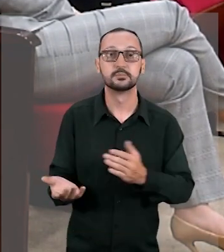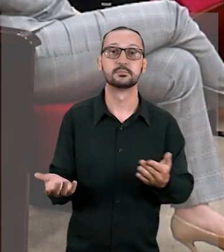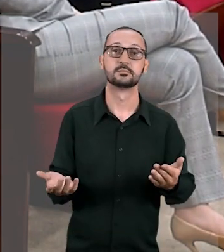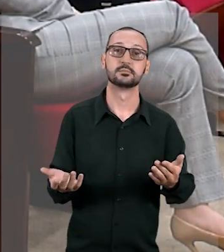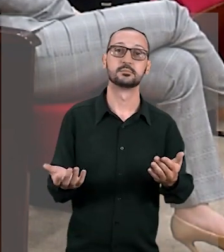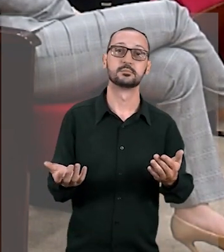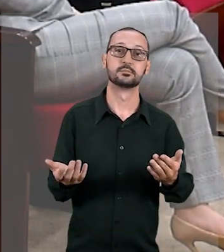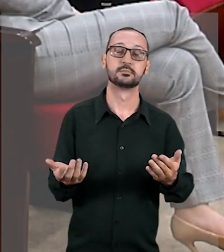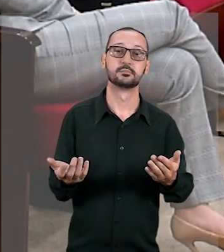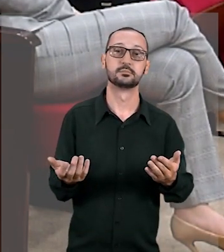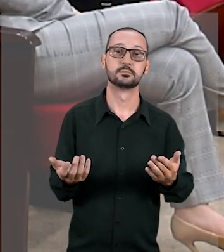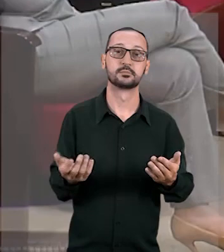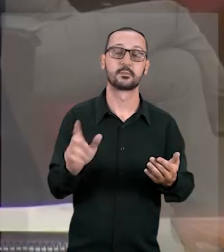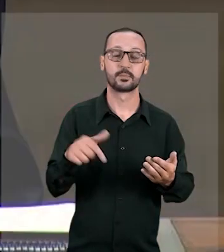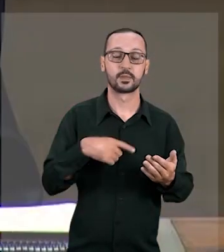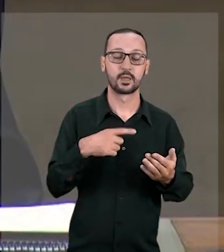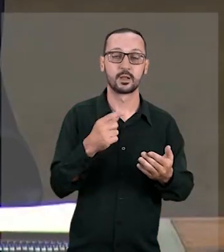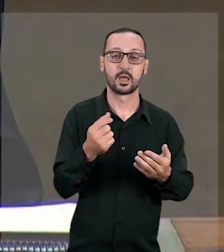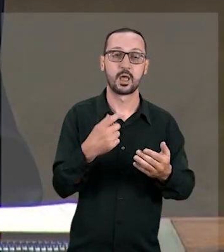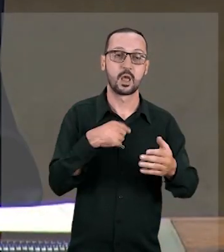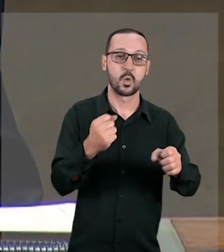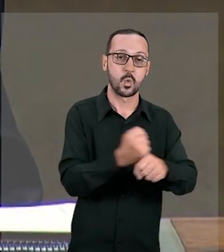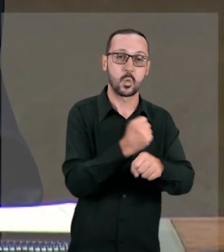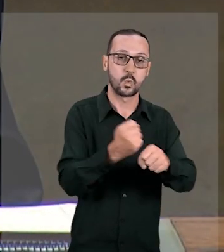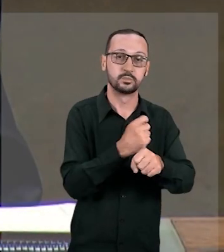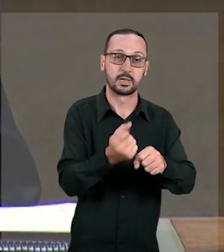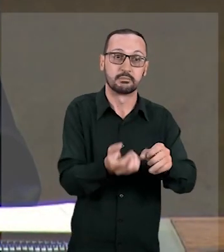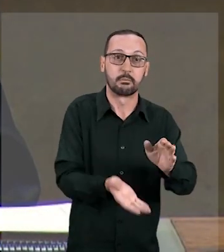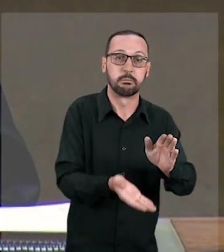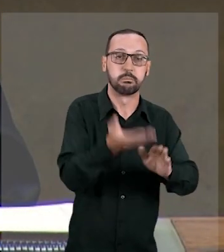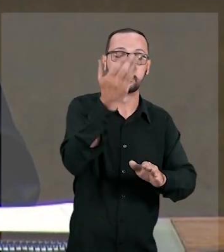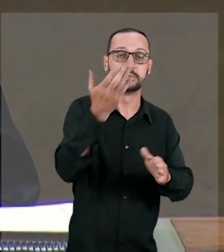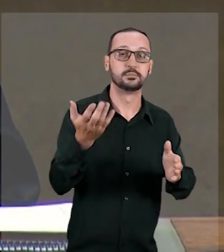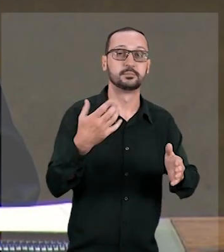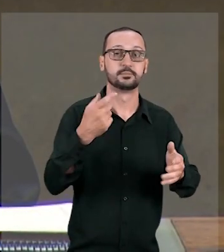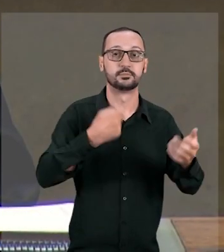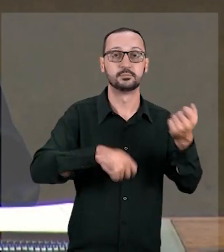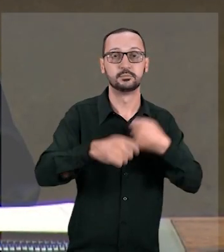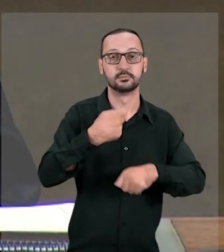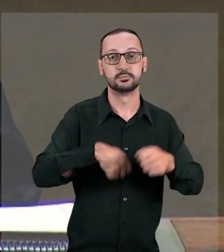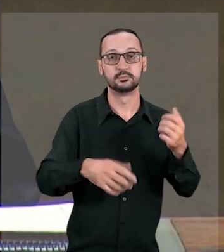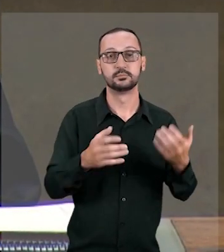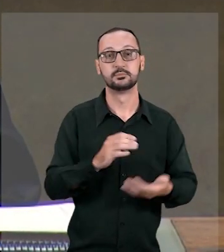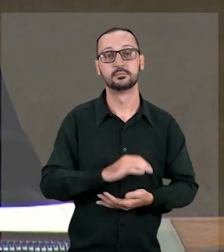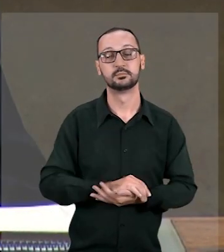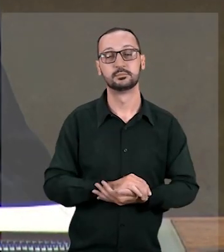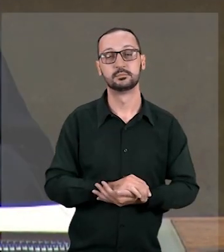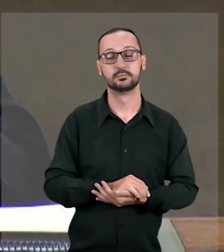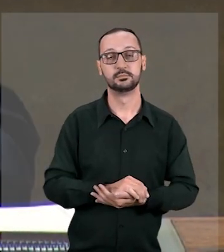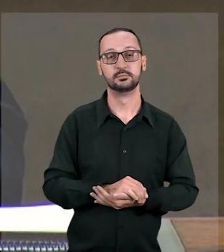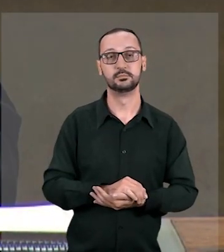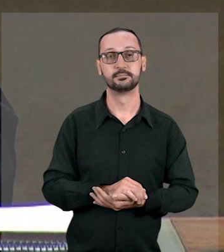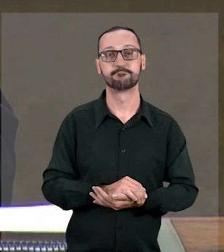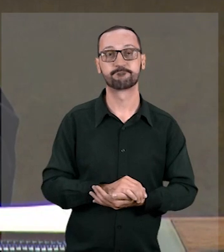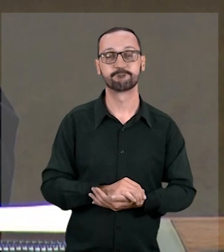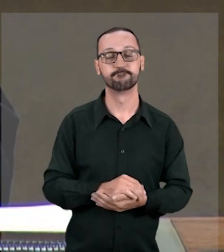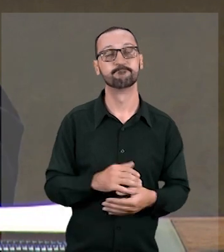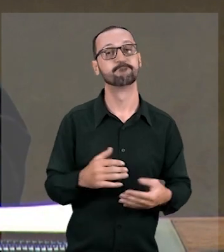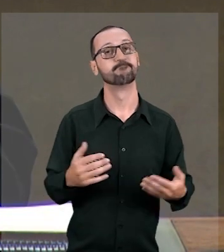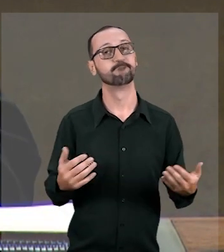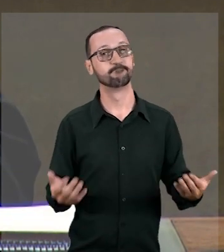que significava superfaturamento dos contratos administrativos de uma maneira geral.